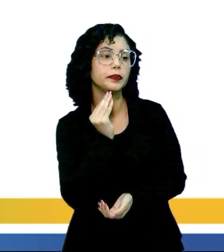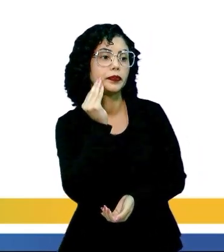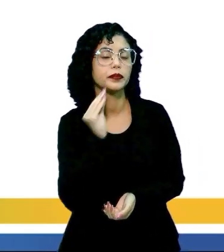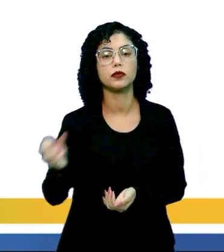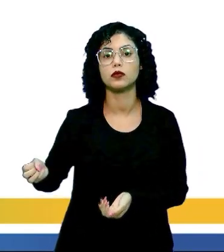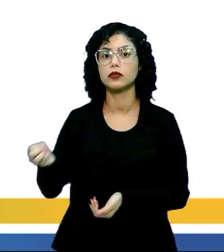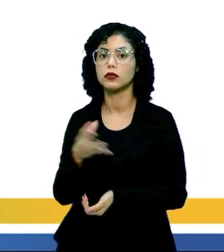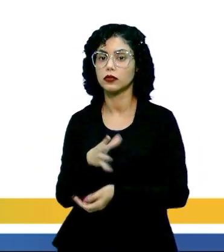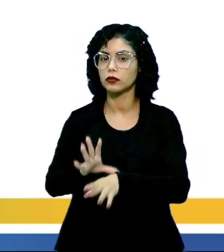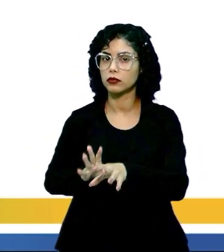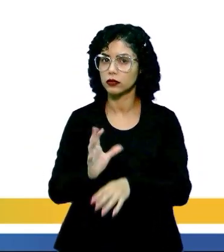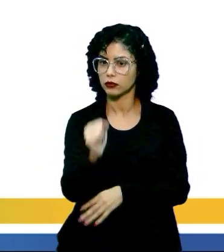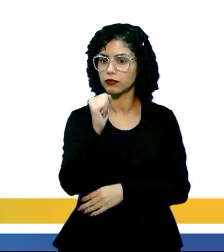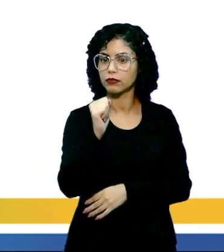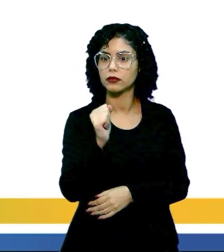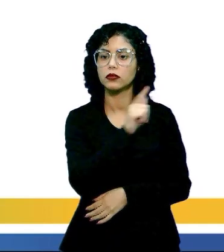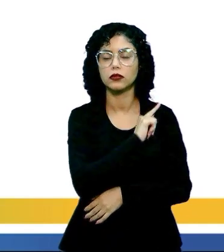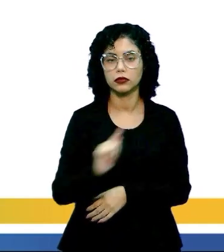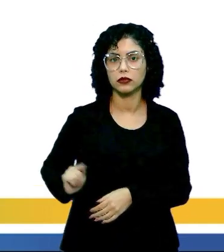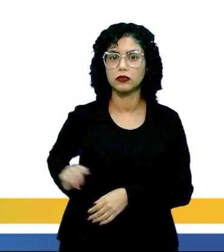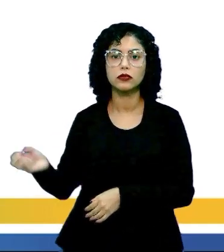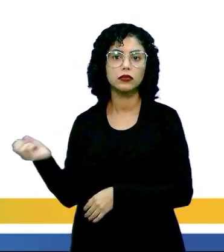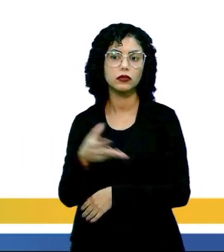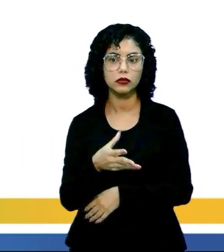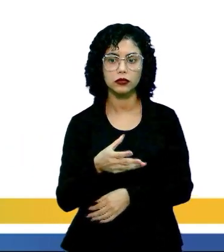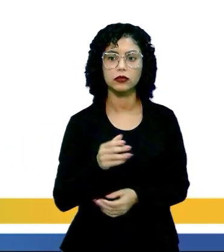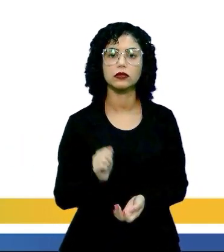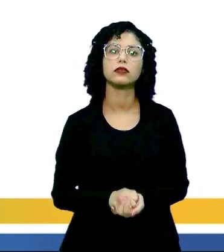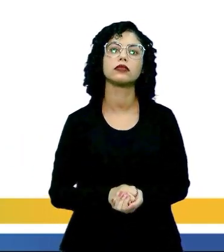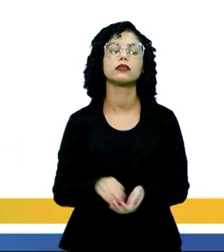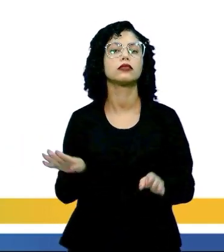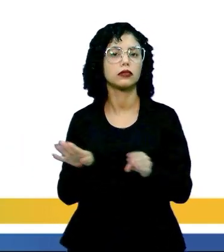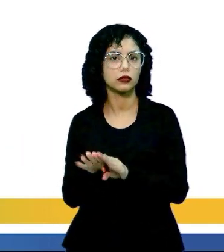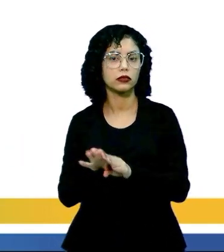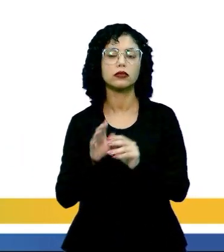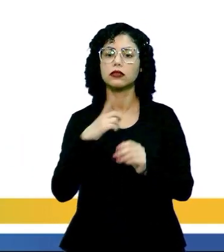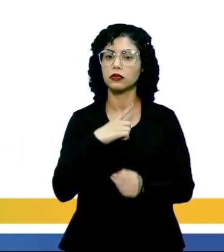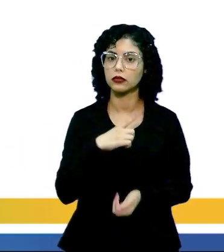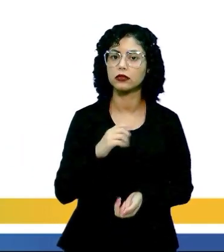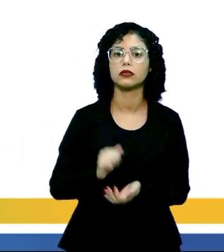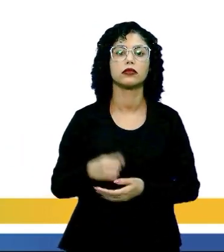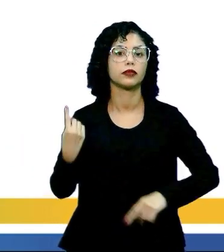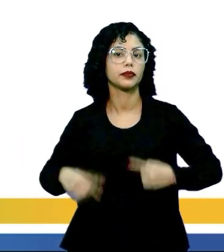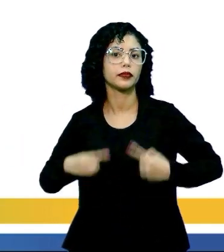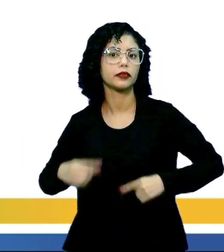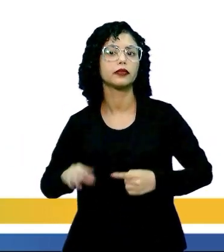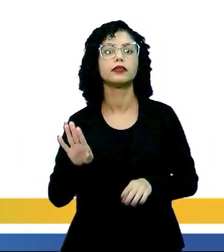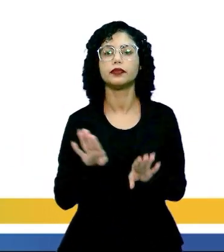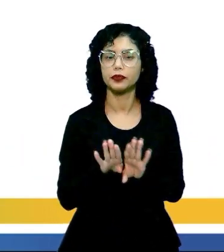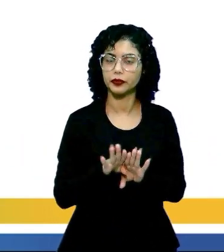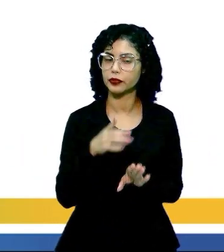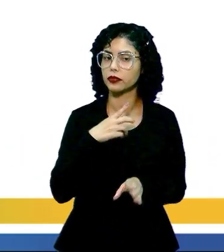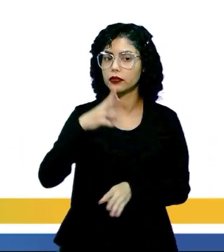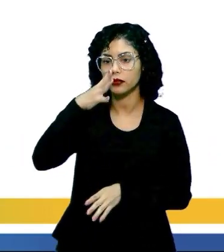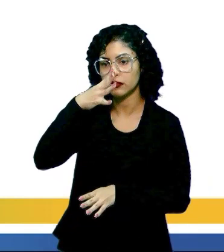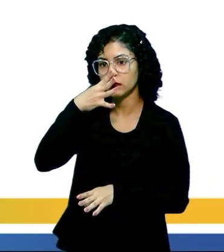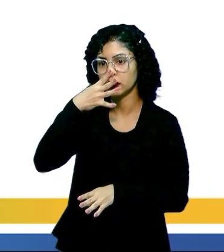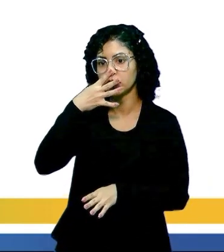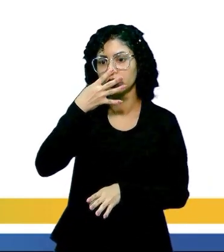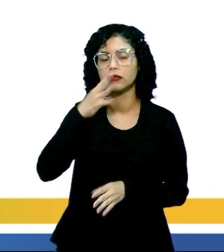uma nova forma de governo para que eles tenham participação política. Os patrícios também tinham interesse,